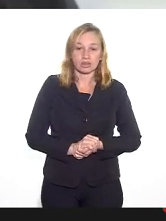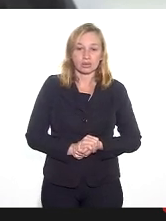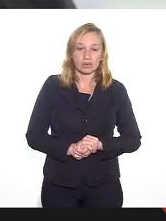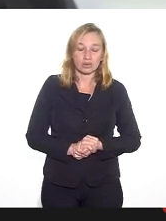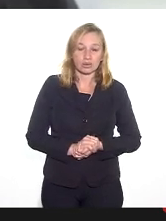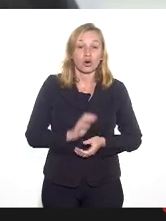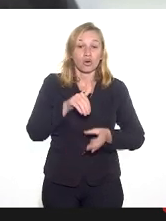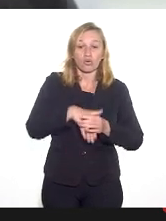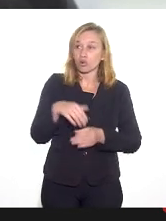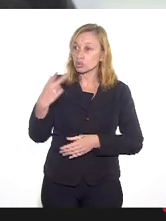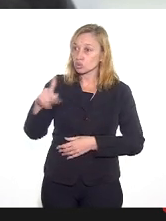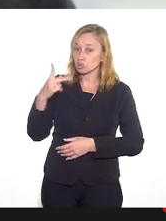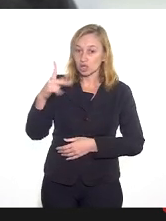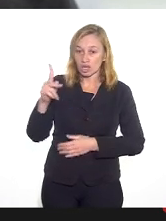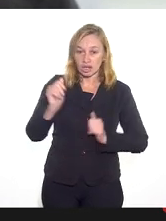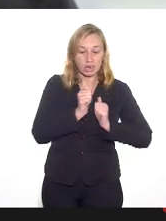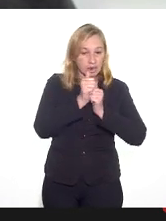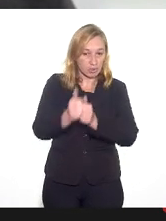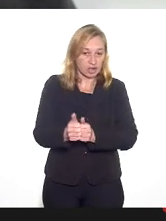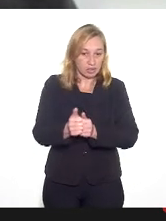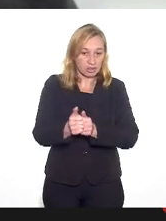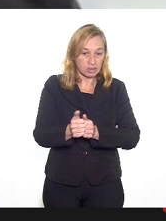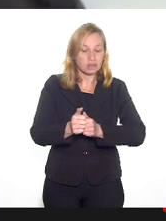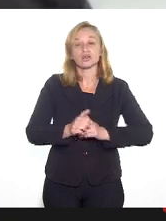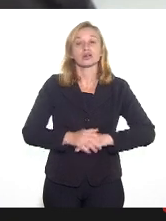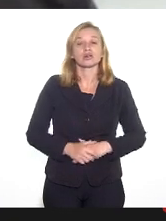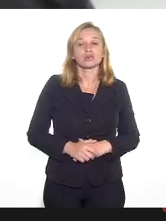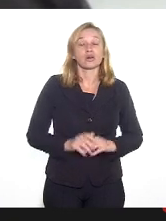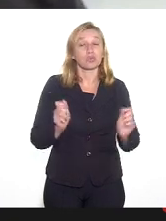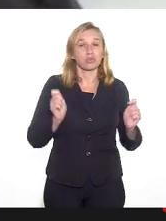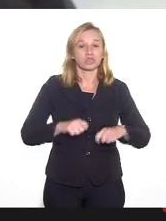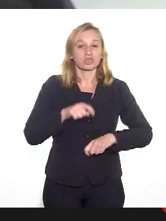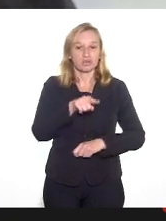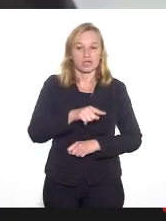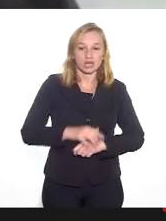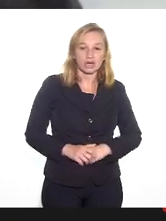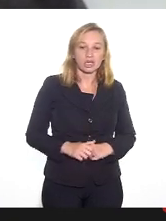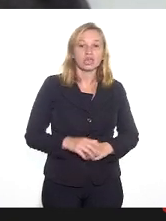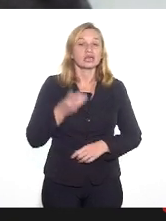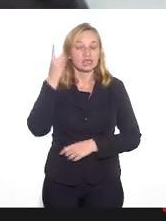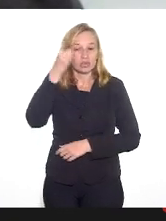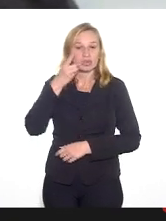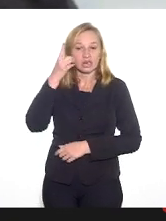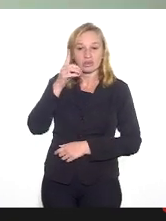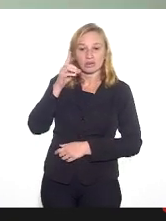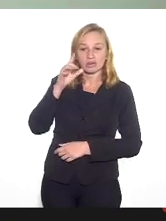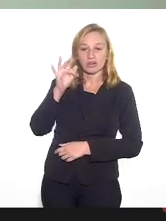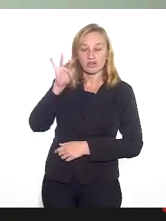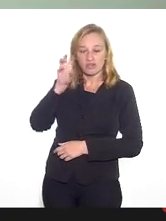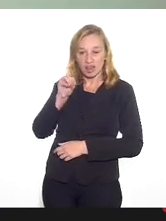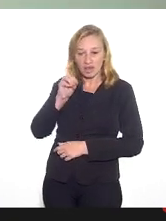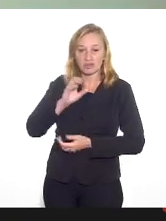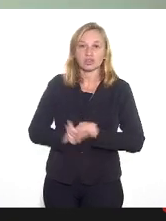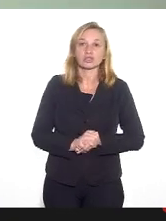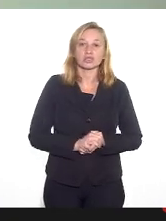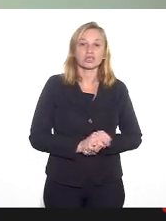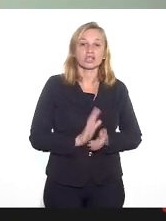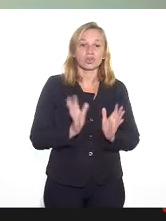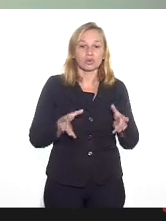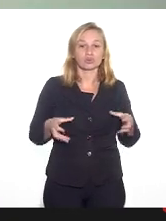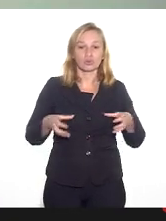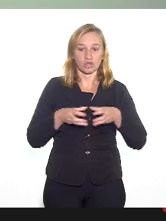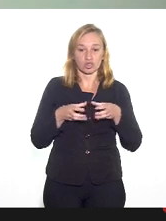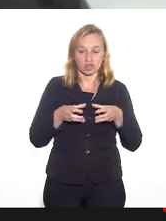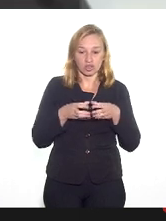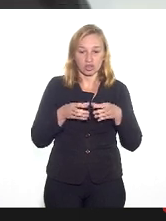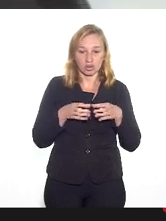o voto dele, os encaminhamentos que favoráveis aos encaminhamentos que fossem feitos aqui, assim como o deputado Serafini. Como estamos num colegiado com a